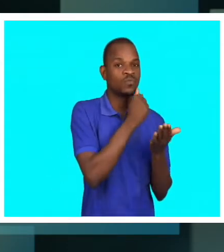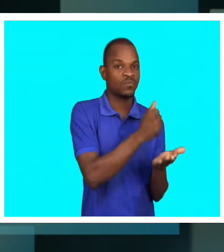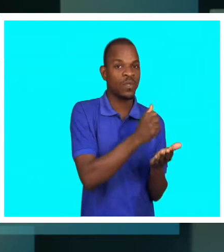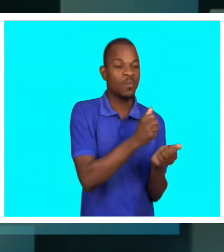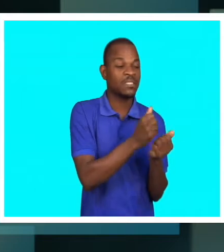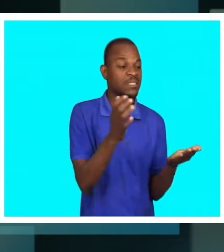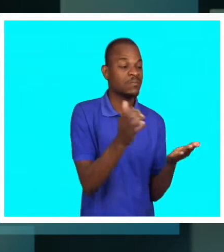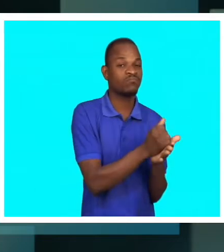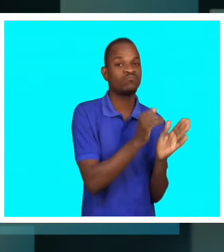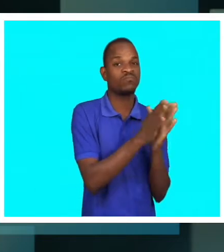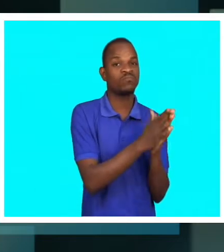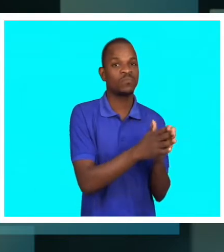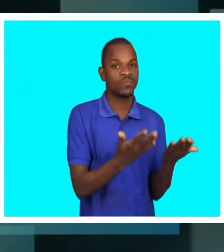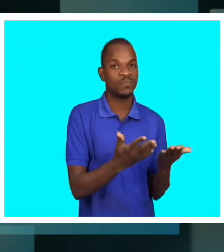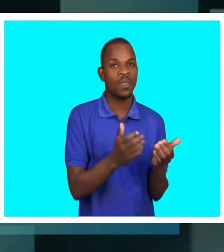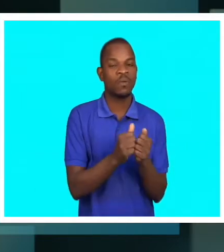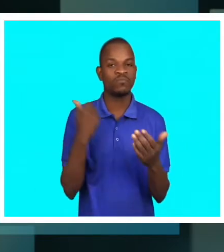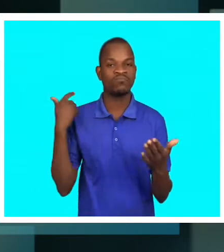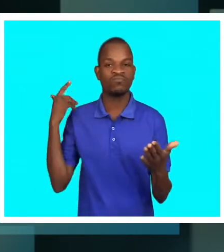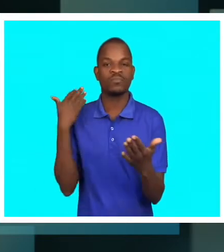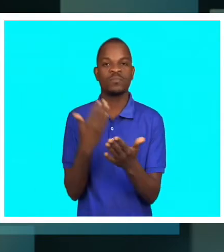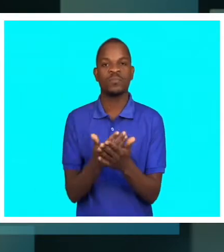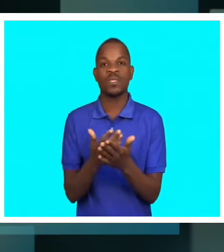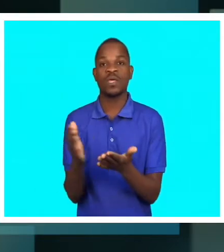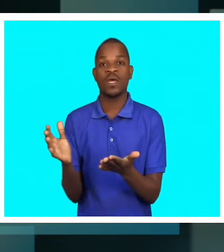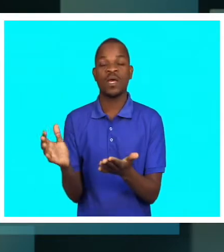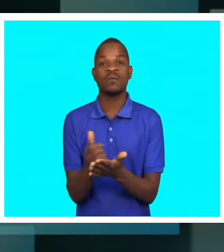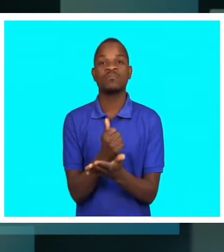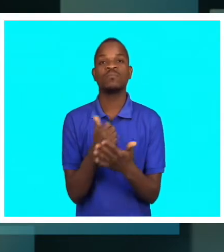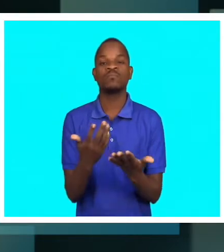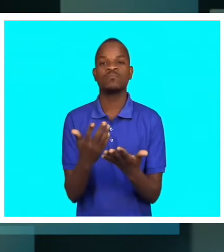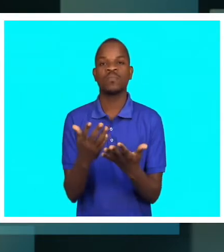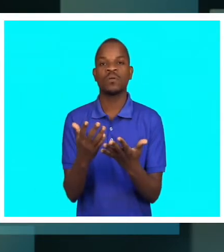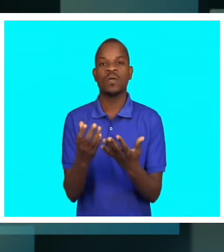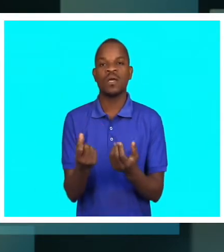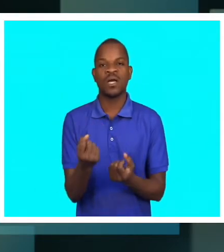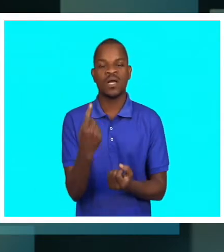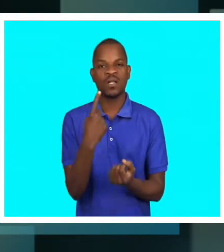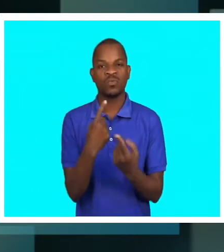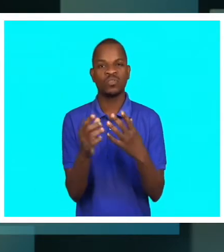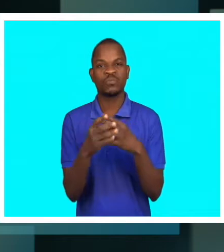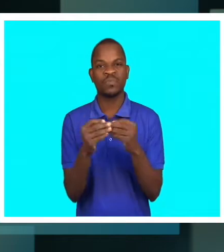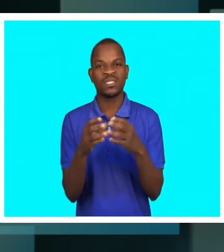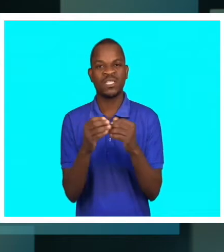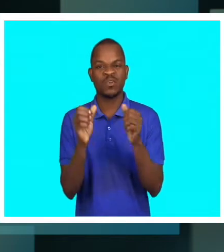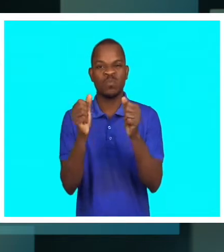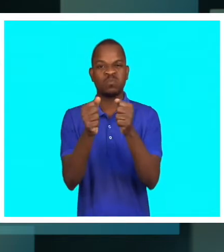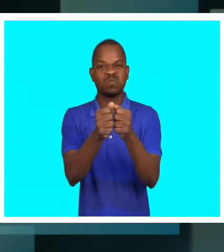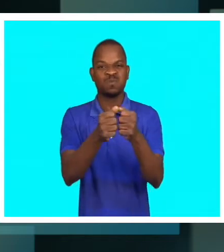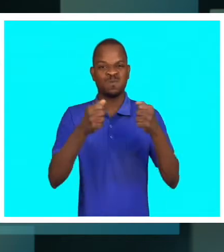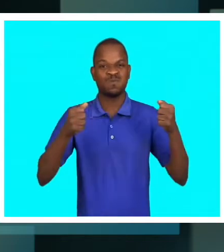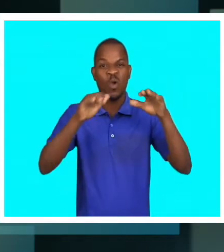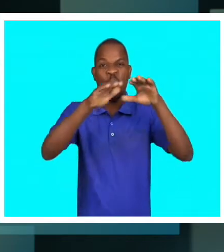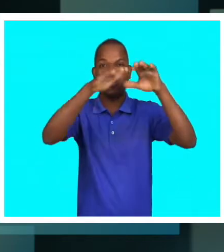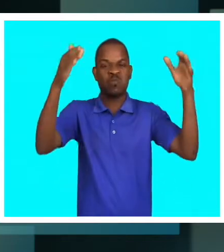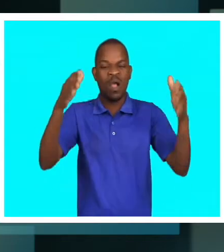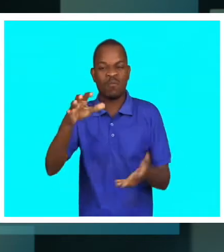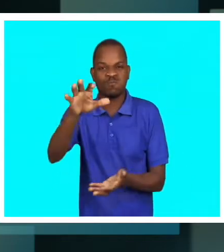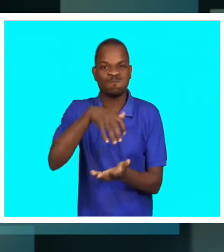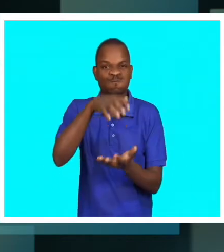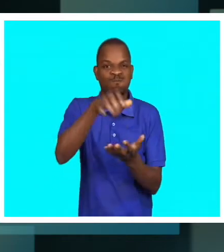financiamento não conseguimos o que conseguimos até aqui foi retirar os contentores que continham